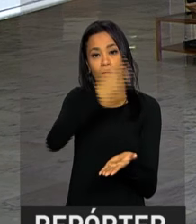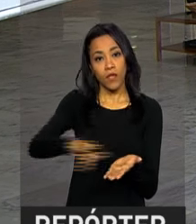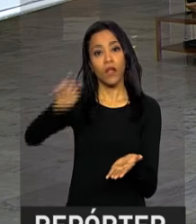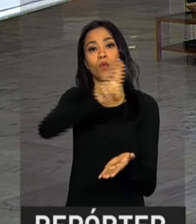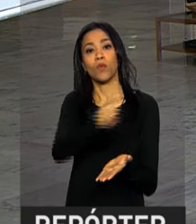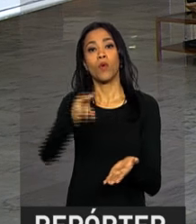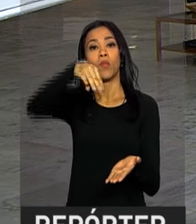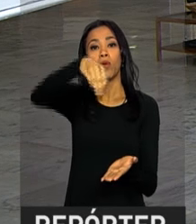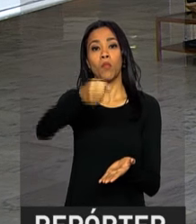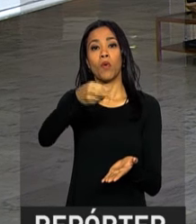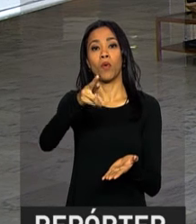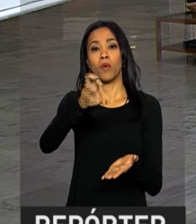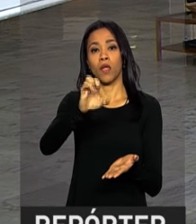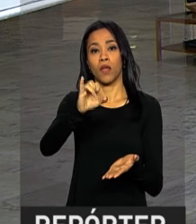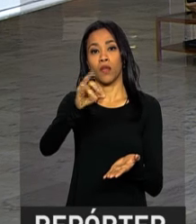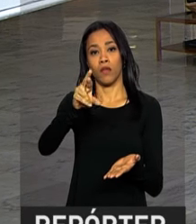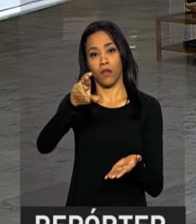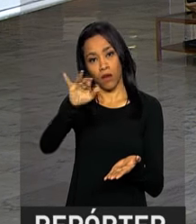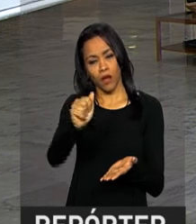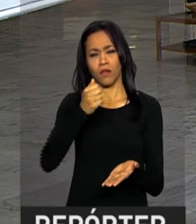Franco. Essa reunião, portanto, começou